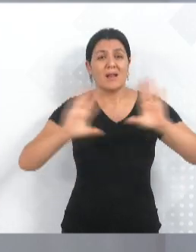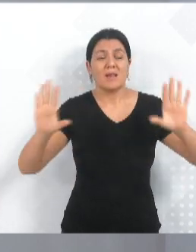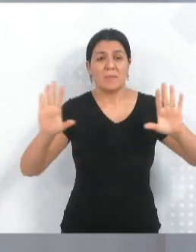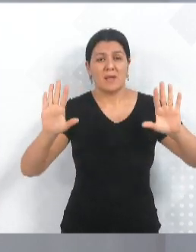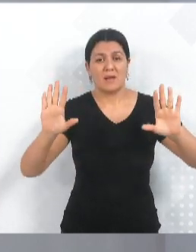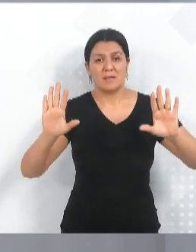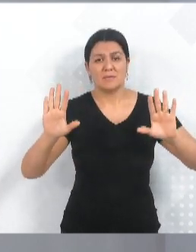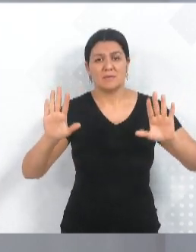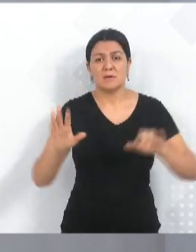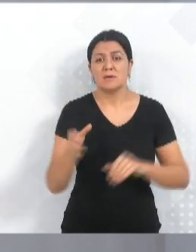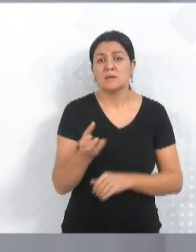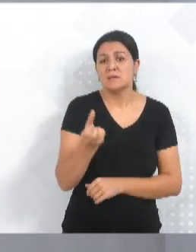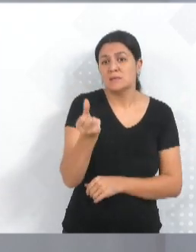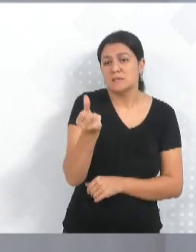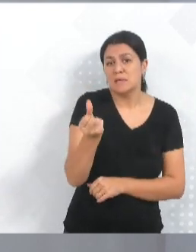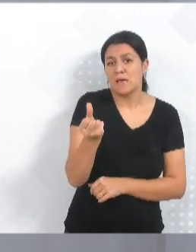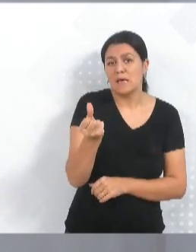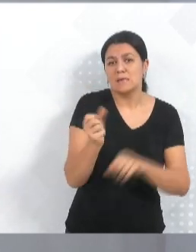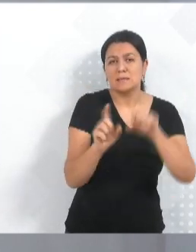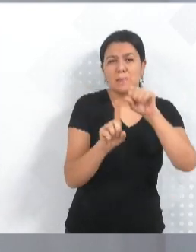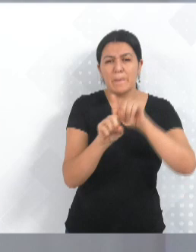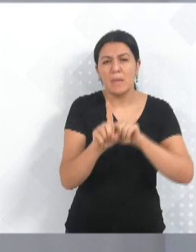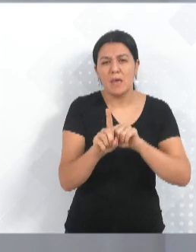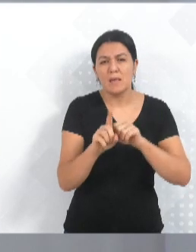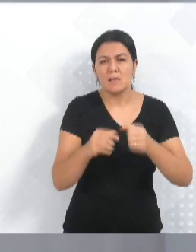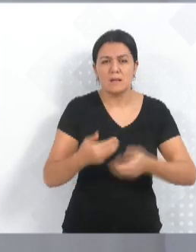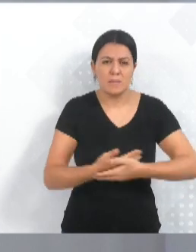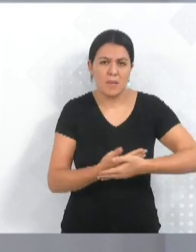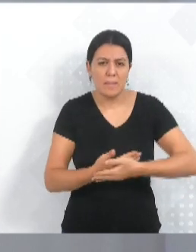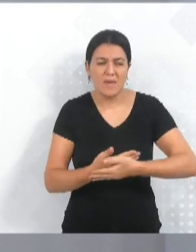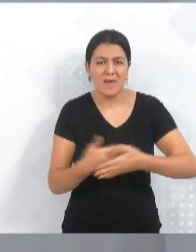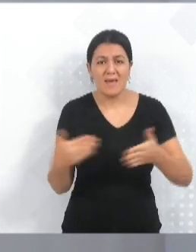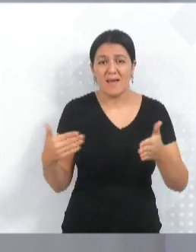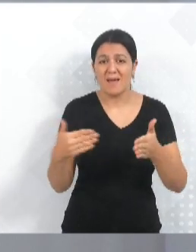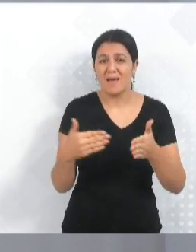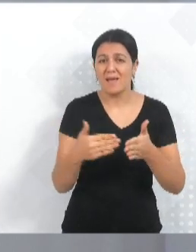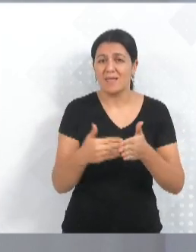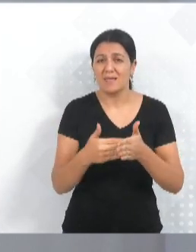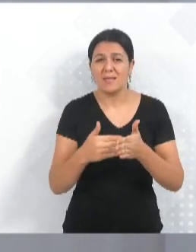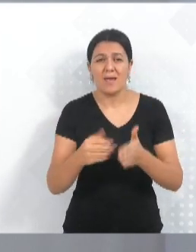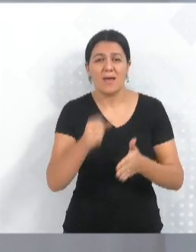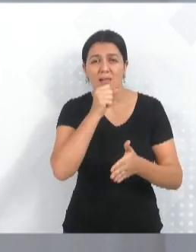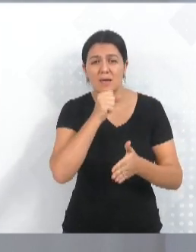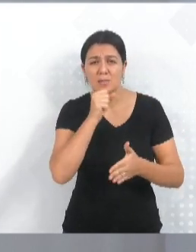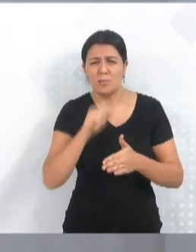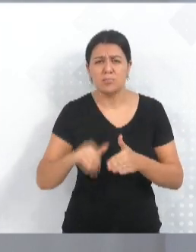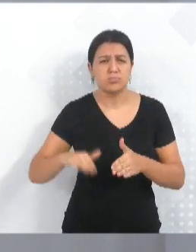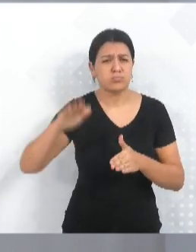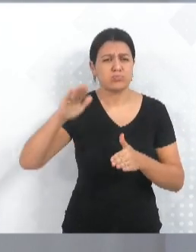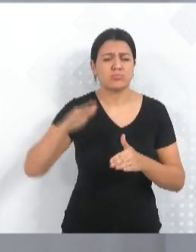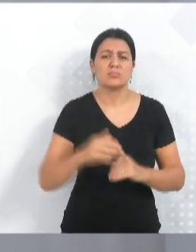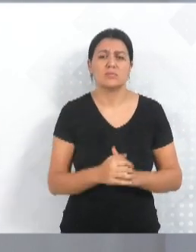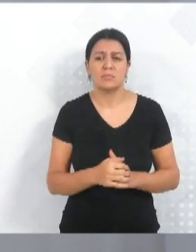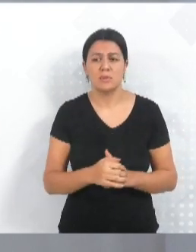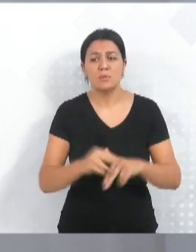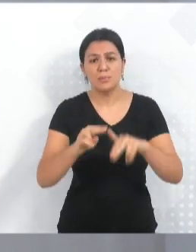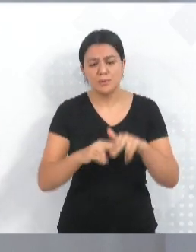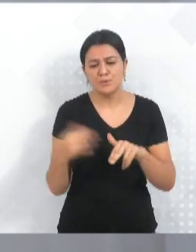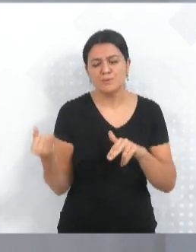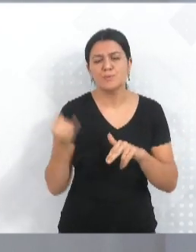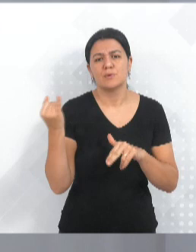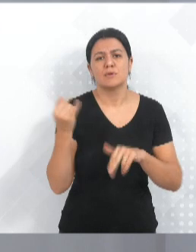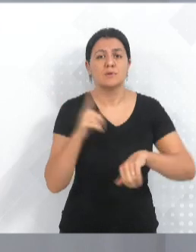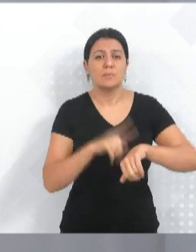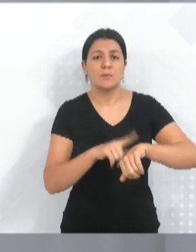dos 6 meses de idade a vacina está disponível paraa nossa população e é muito importante que nesse